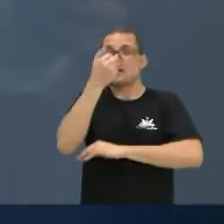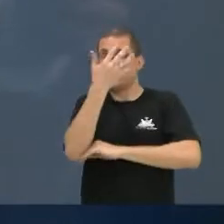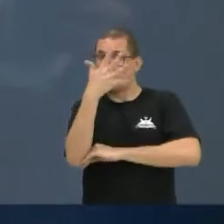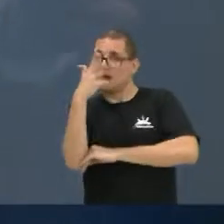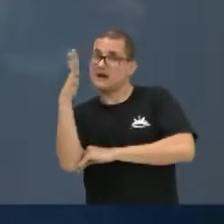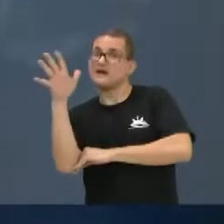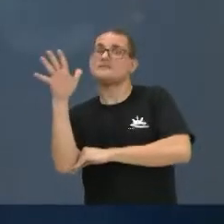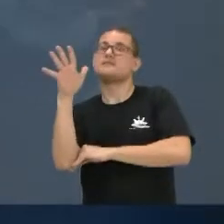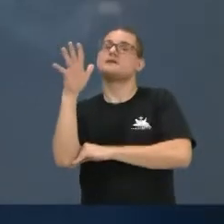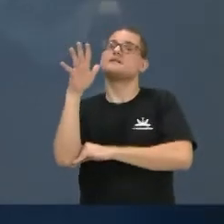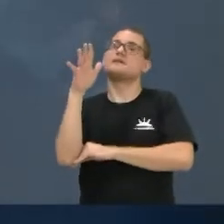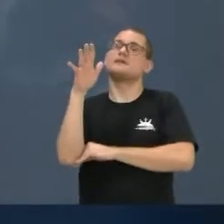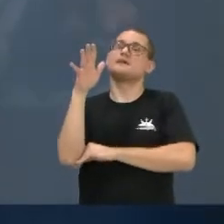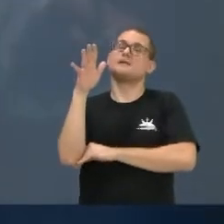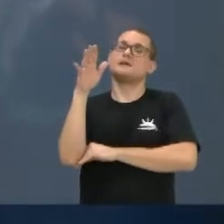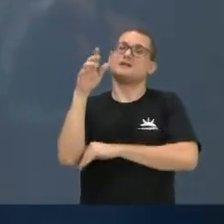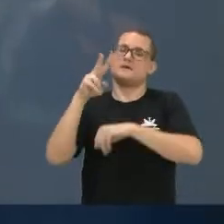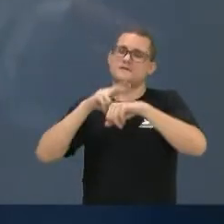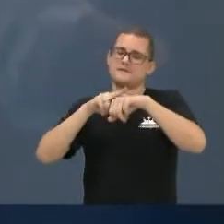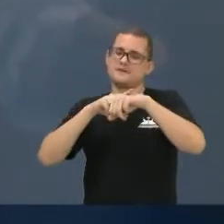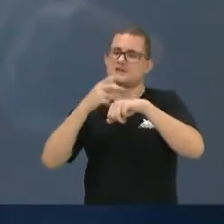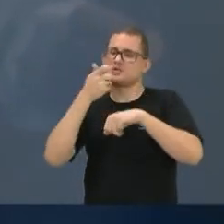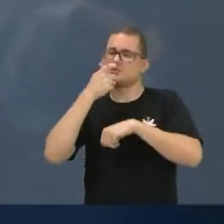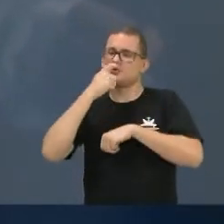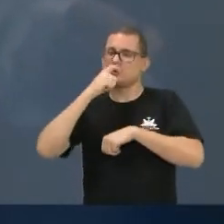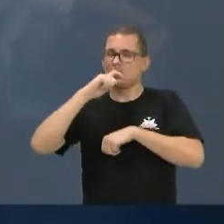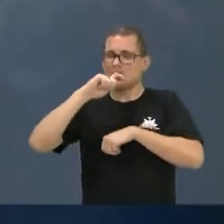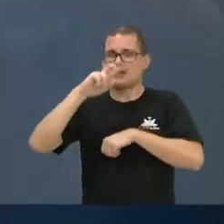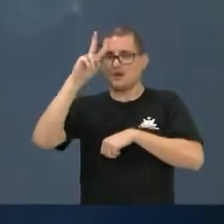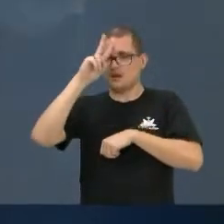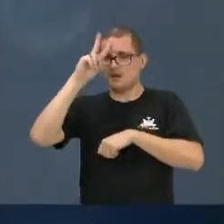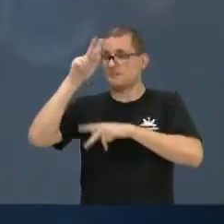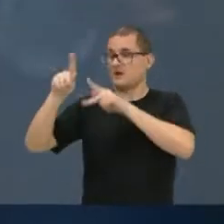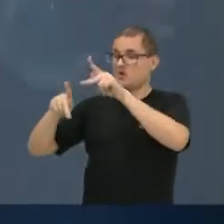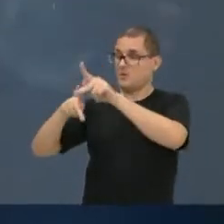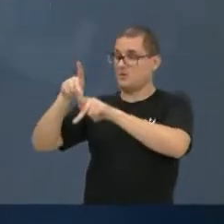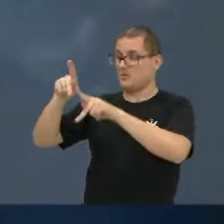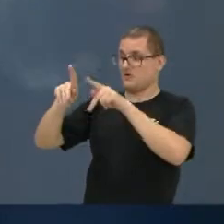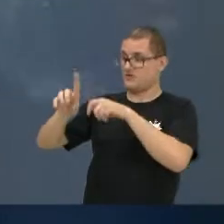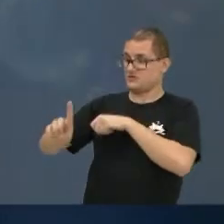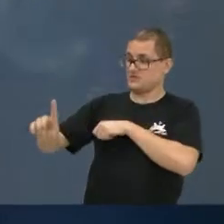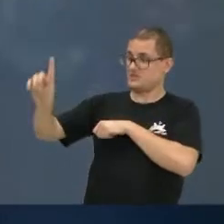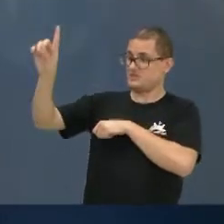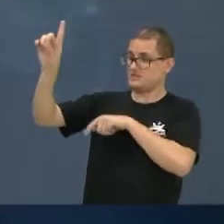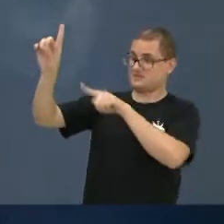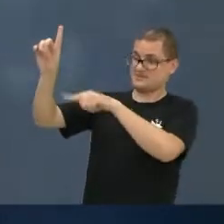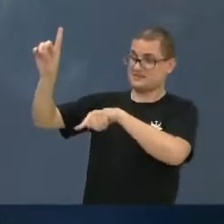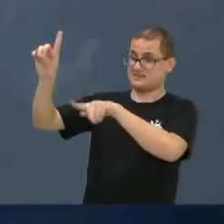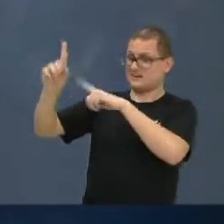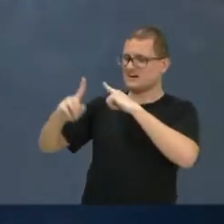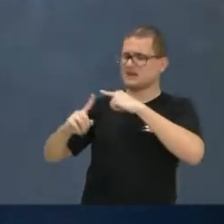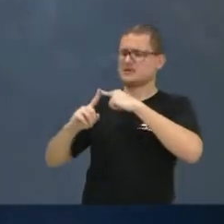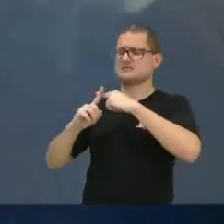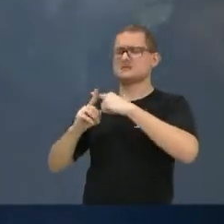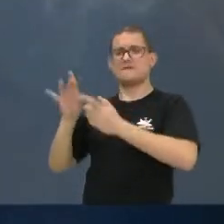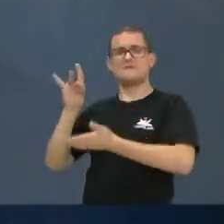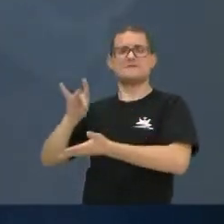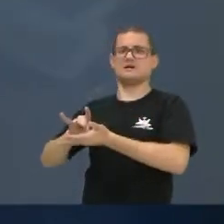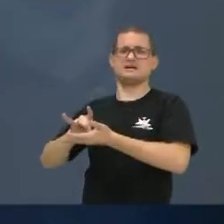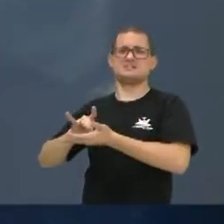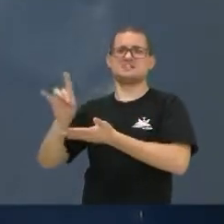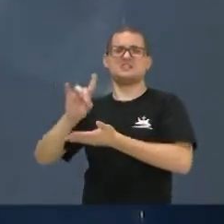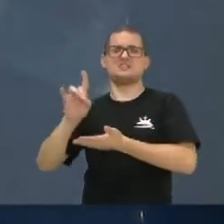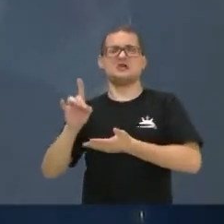leitura cristã a imagem do povo de deus cristão não de atonia israelita ou essa ou